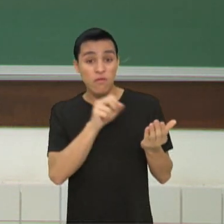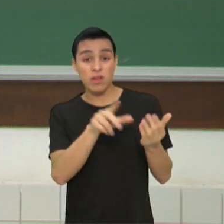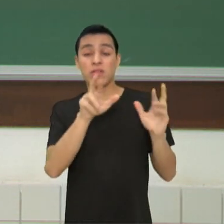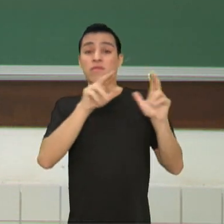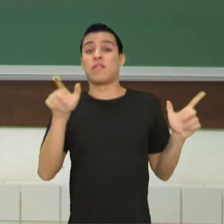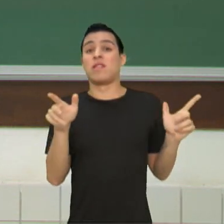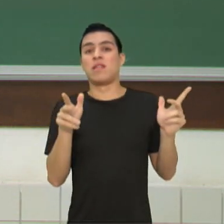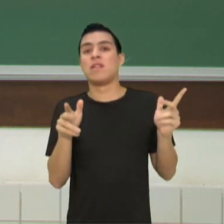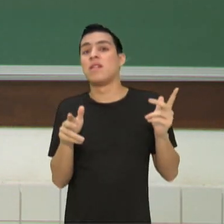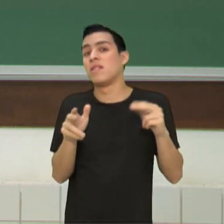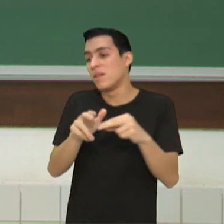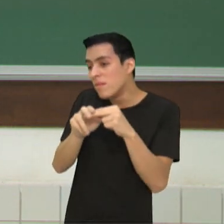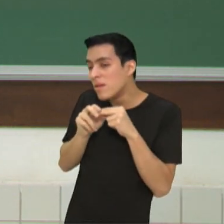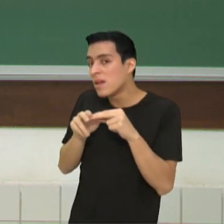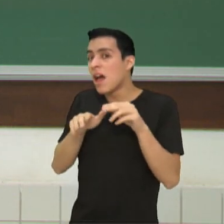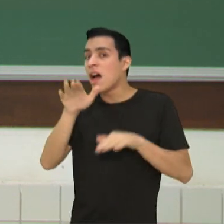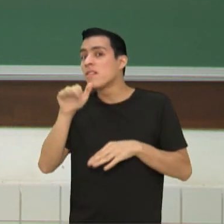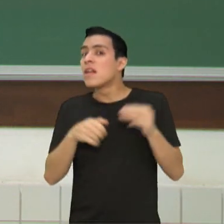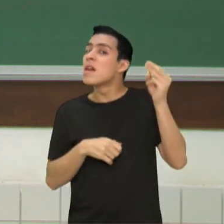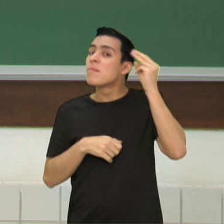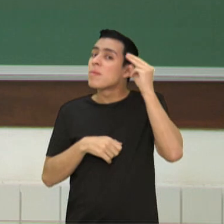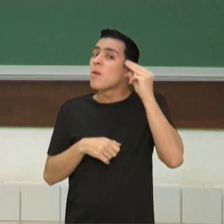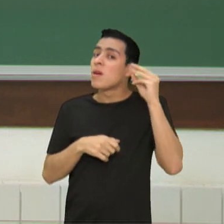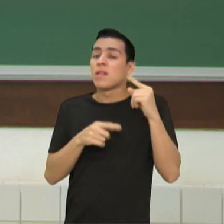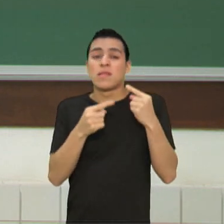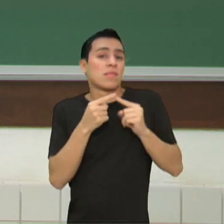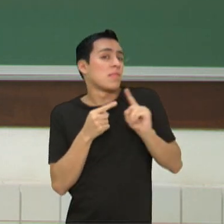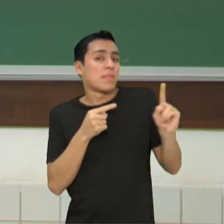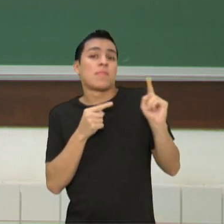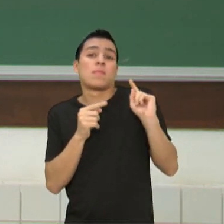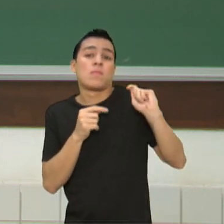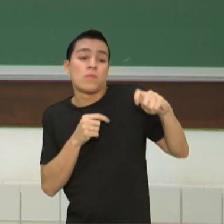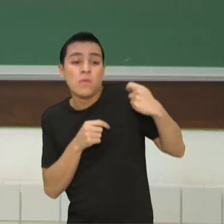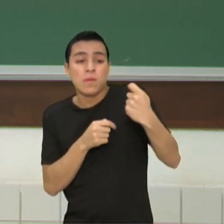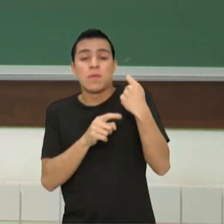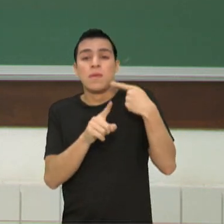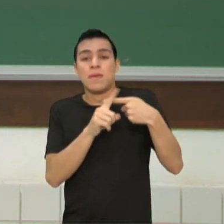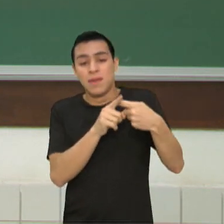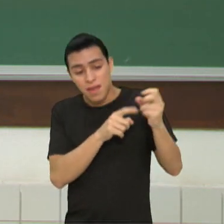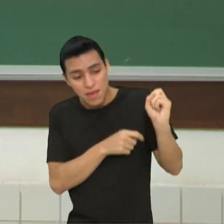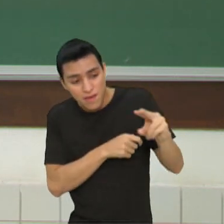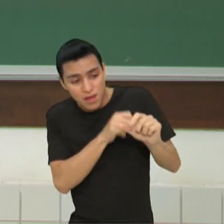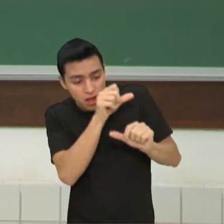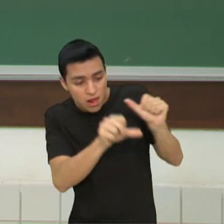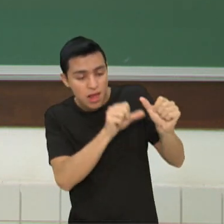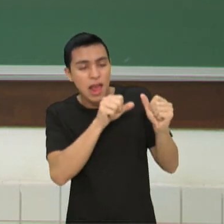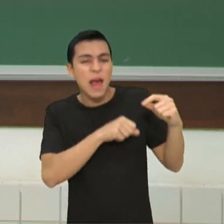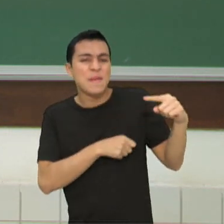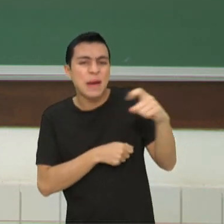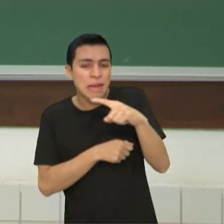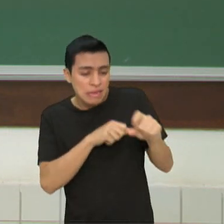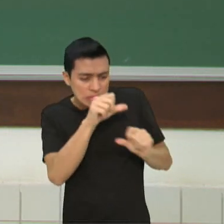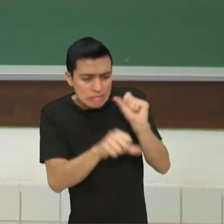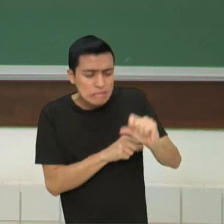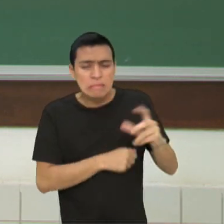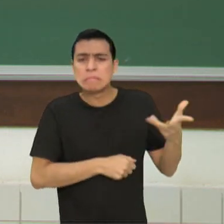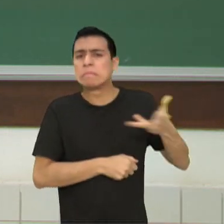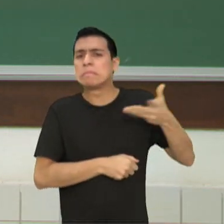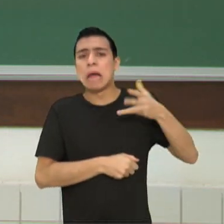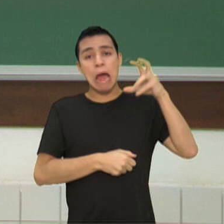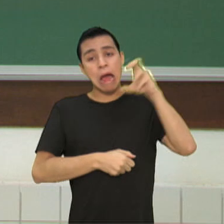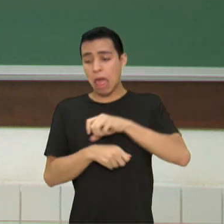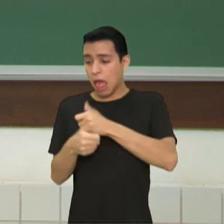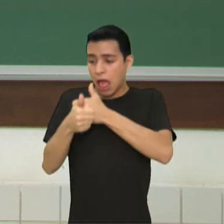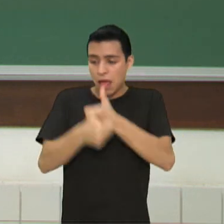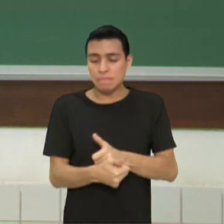sempre é uma questão de não formar memória imunológica. E sim que o vírus se transforma, a bactéria se transforma, numa velocidade que você